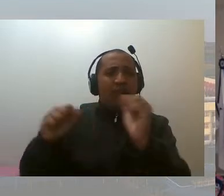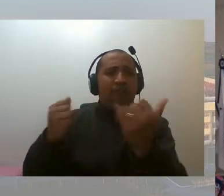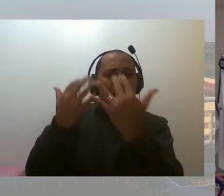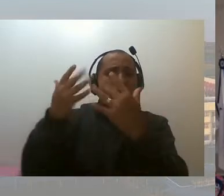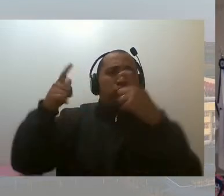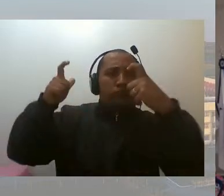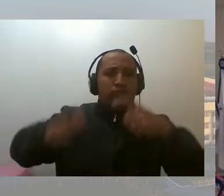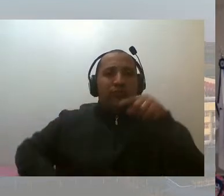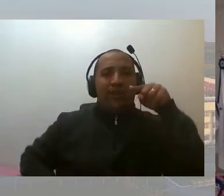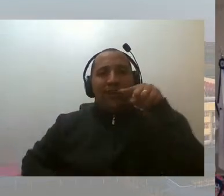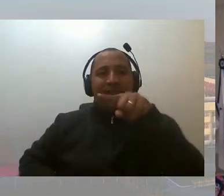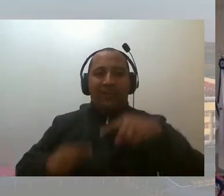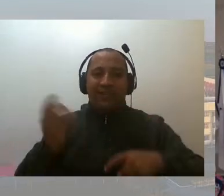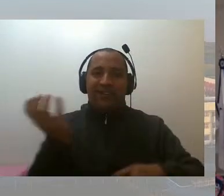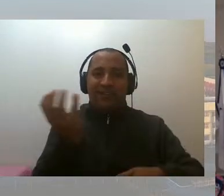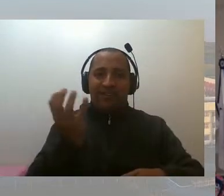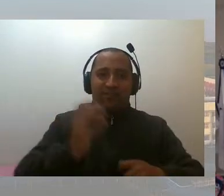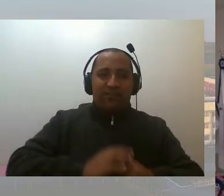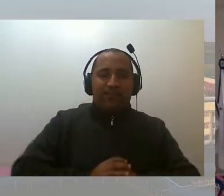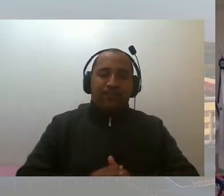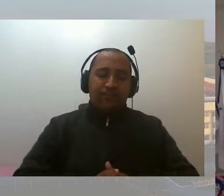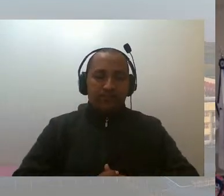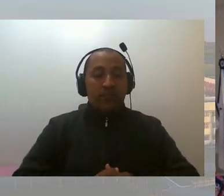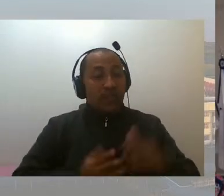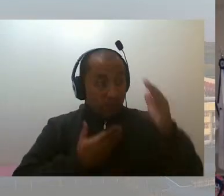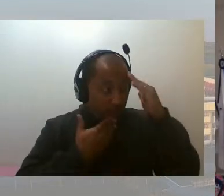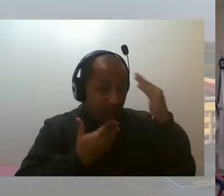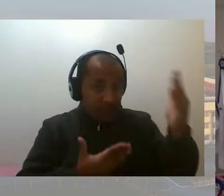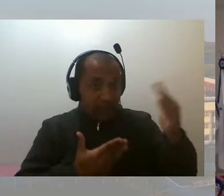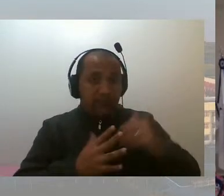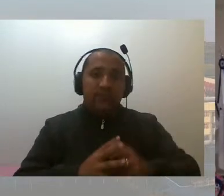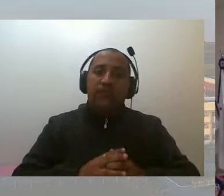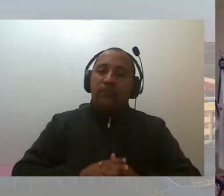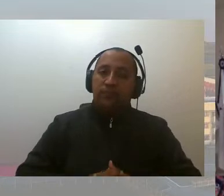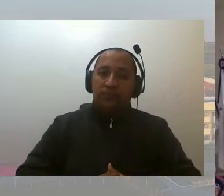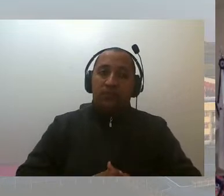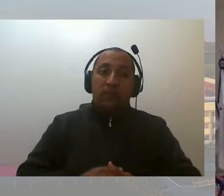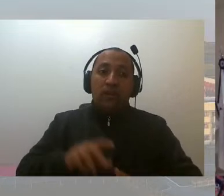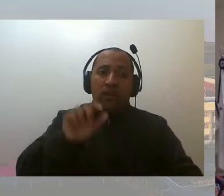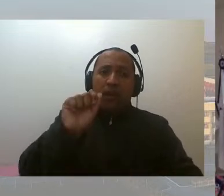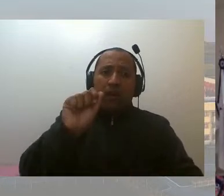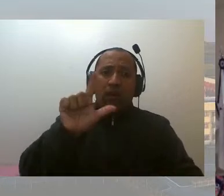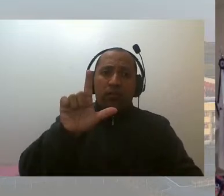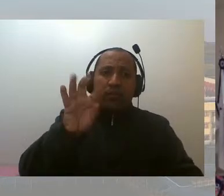o CIEP. Obrigado. Obrigado. Conselheiro Altacir.